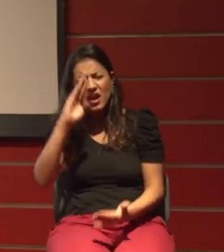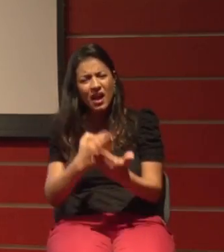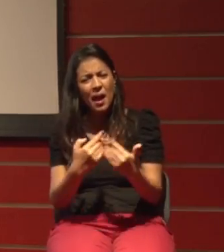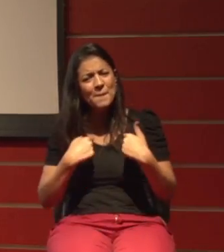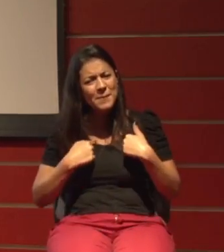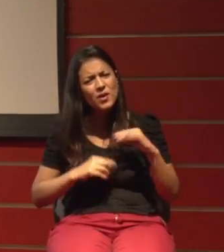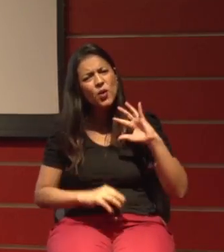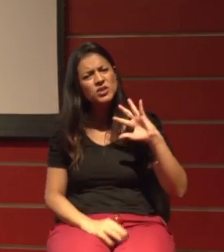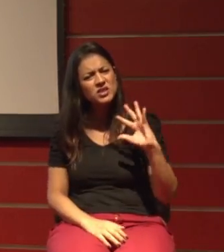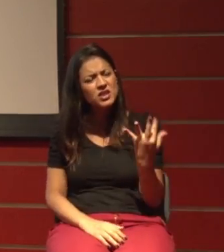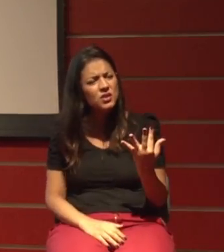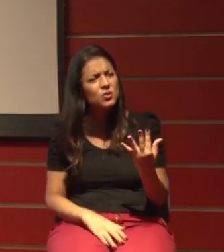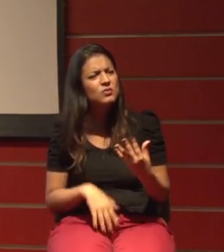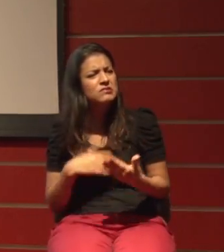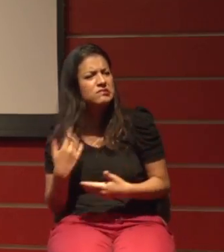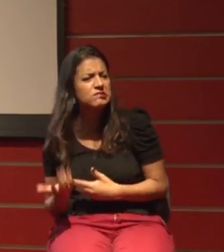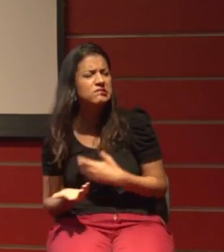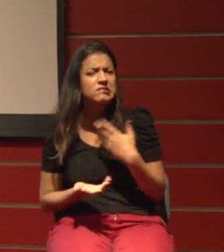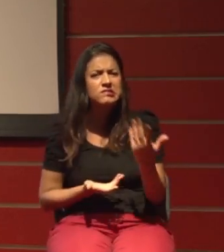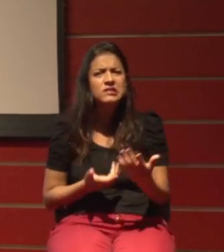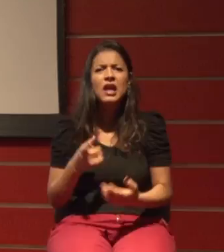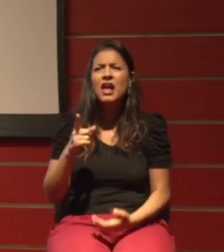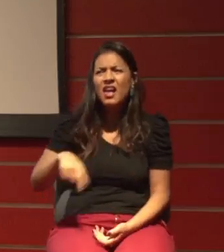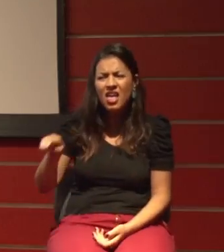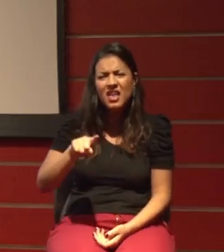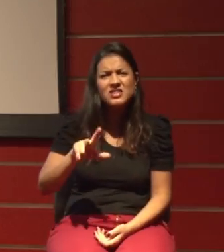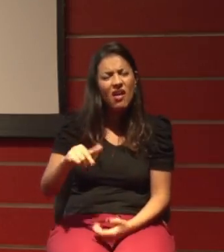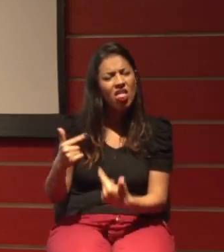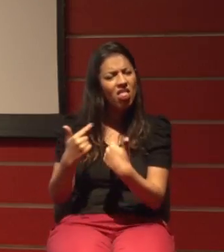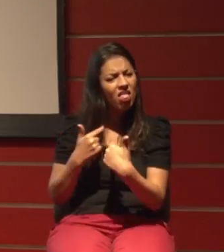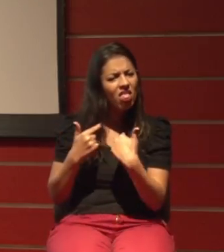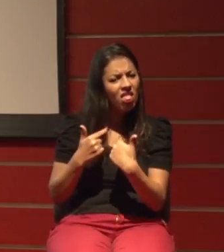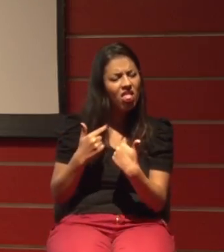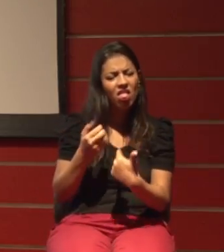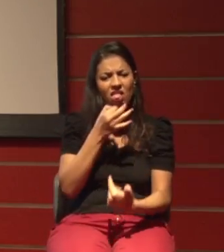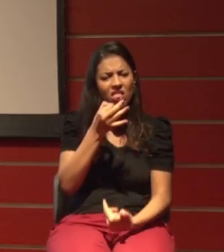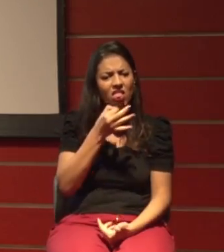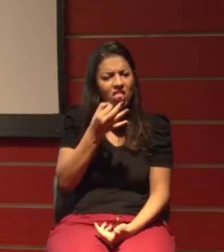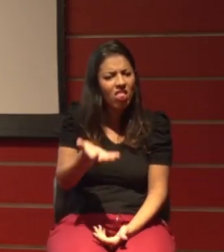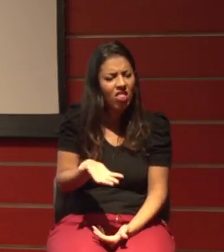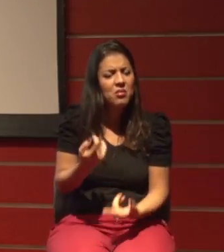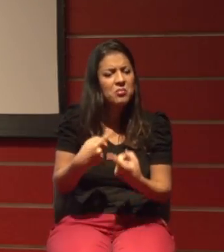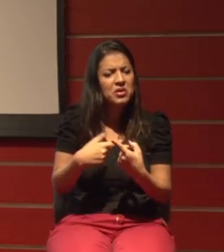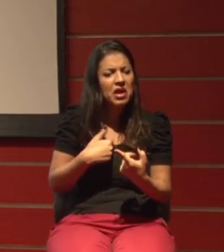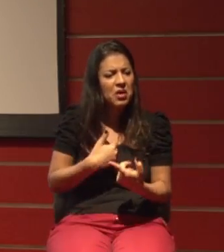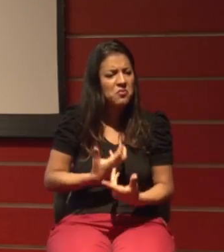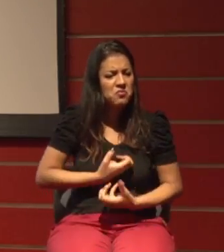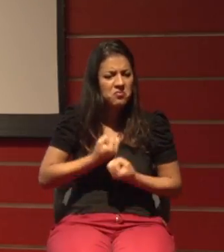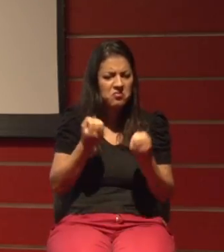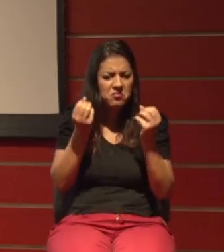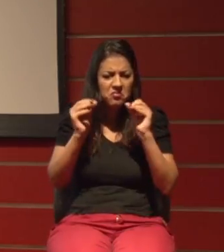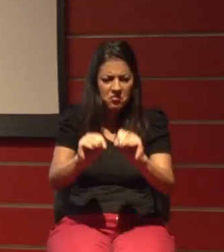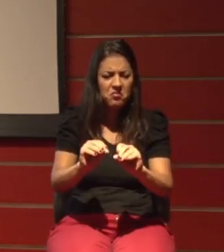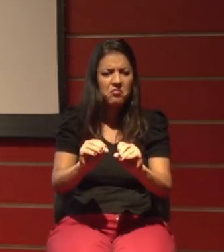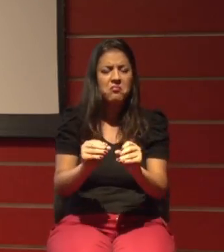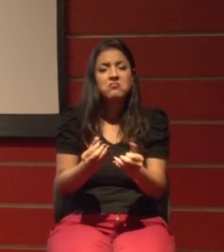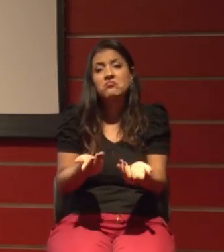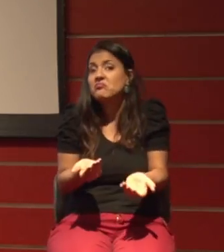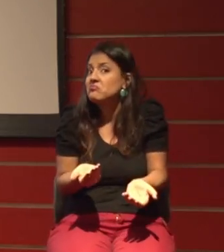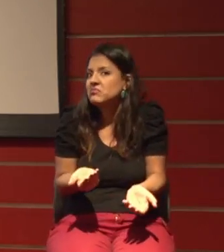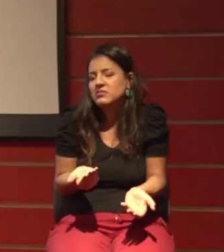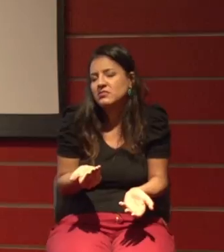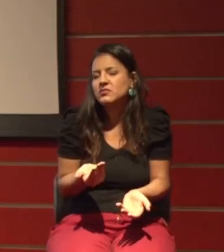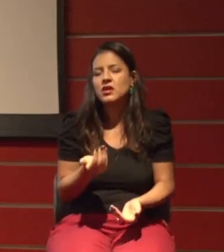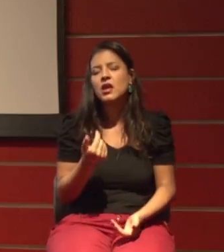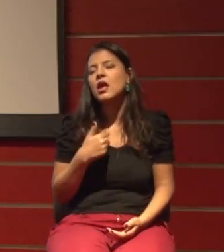comigo será que vão eh me criticar ou me julgar por eu est colocando isso aqui e uma das coisas que eu tenho